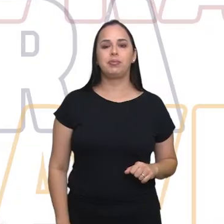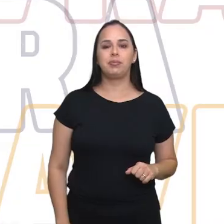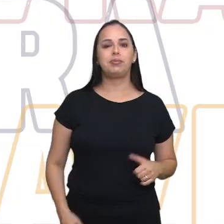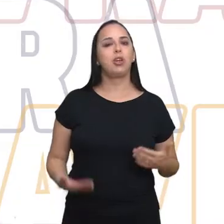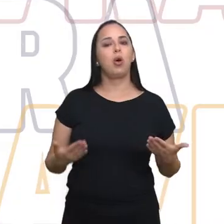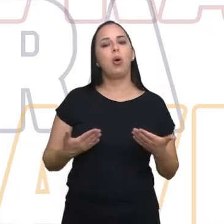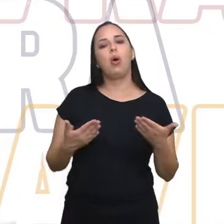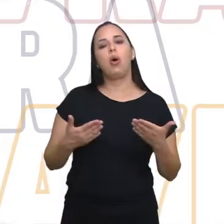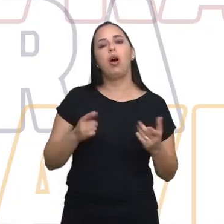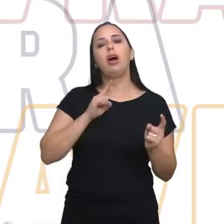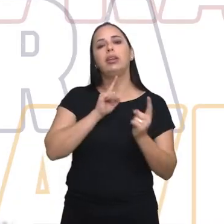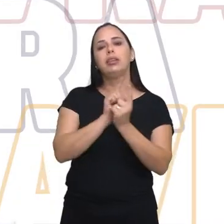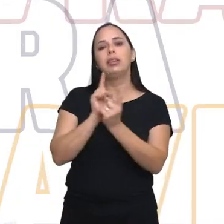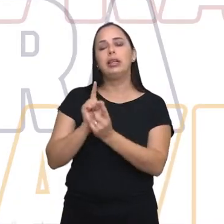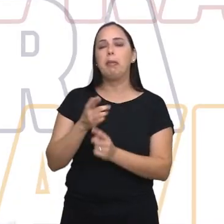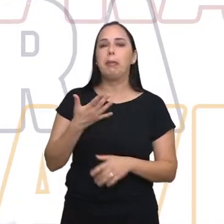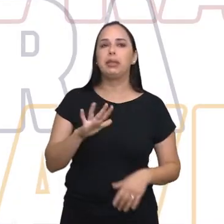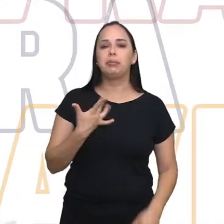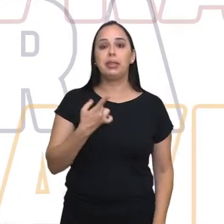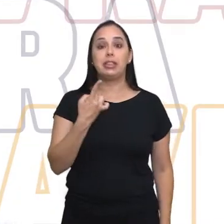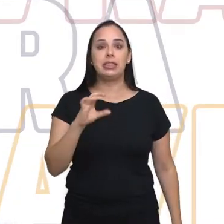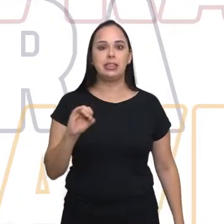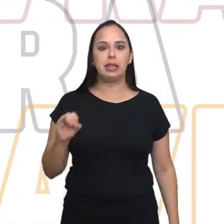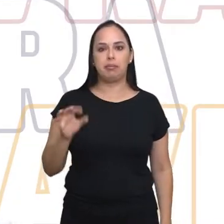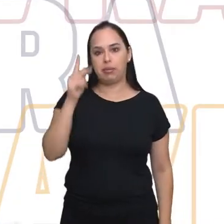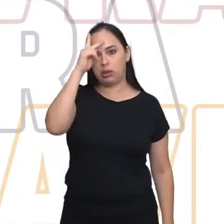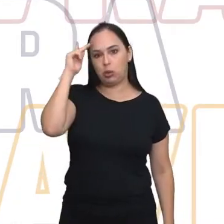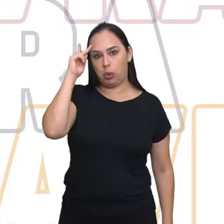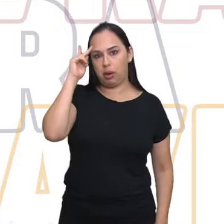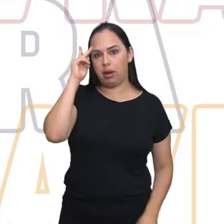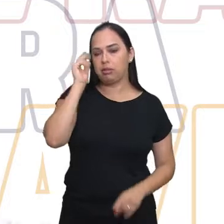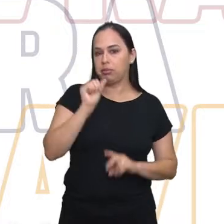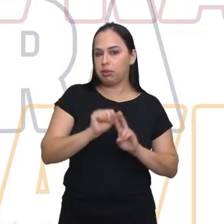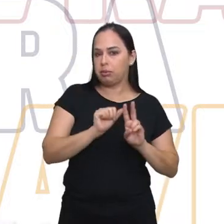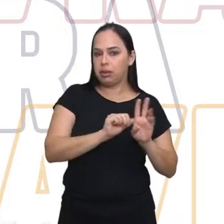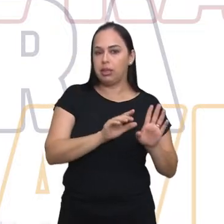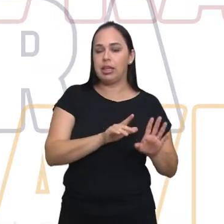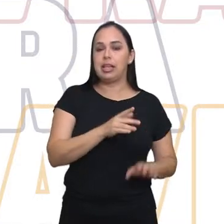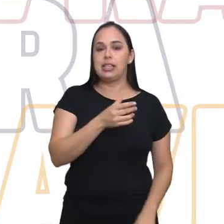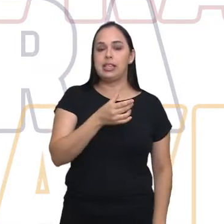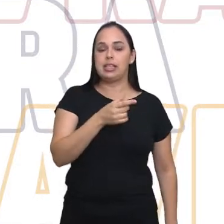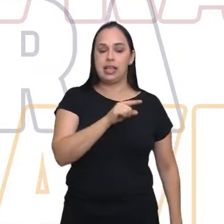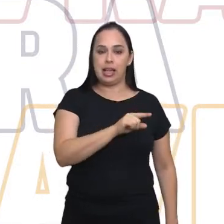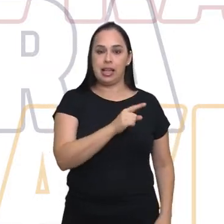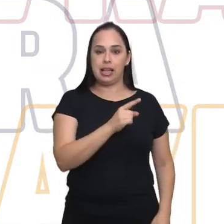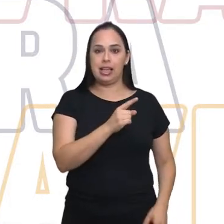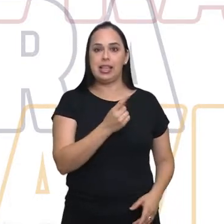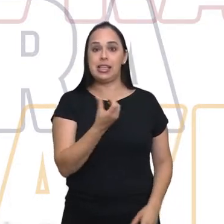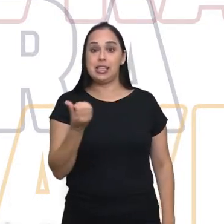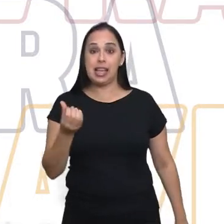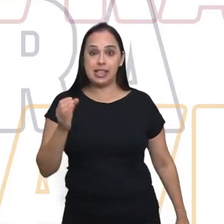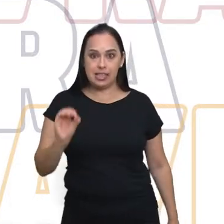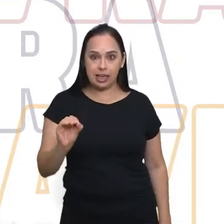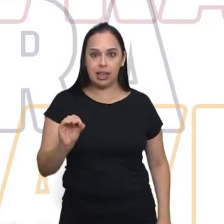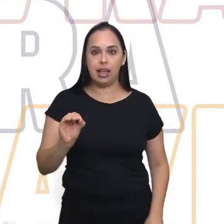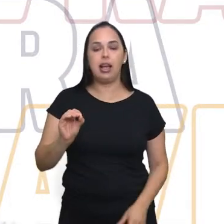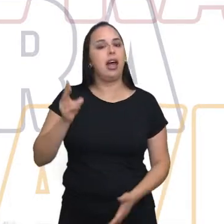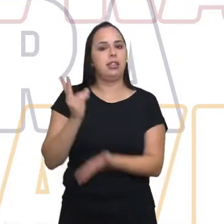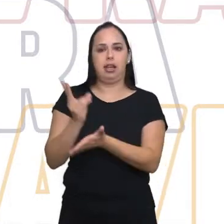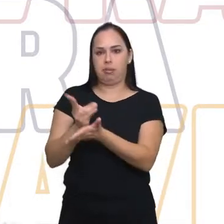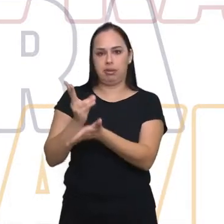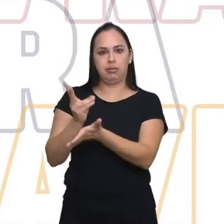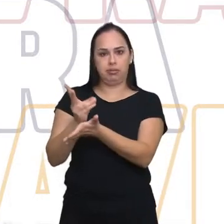O Gesto hoje atende, em média, 100 pessoas por mês. 60 dessas 100 são fixas. O que é